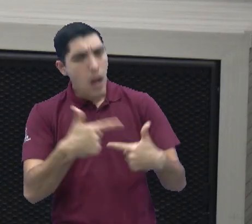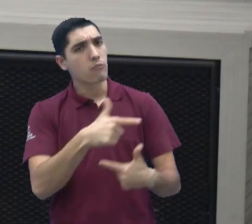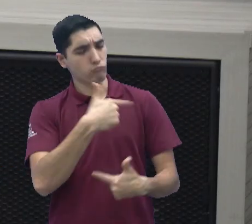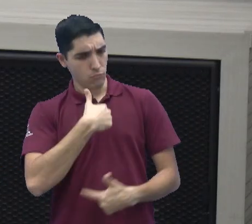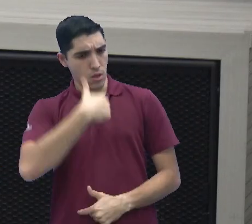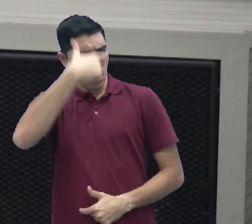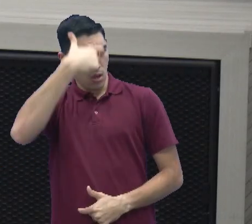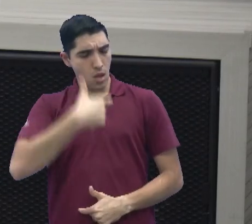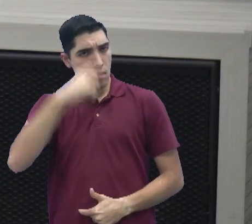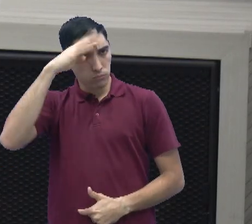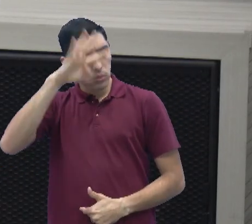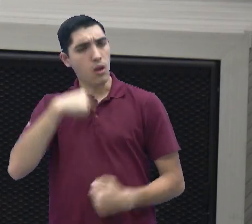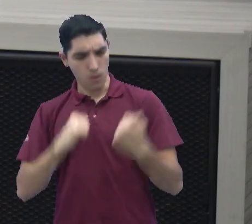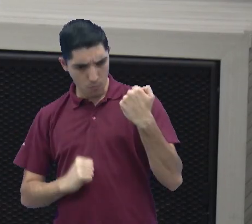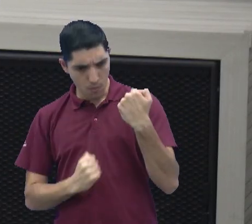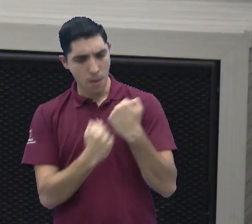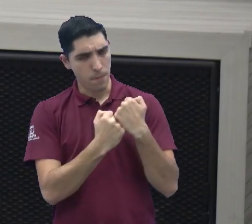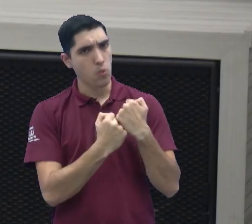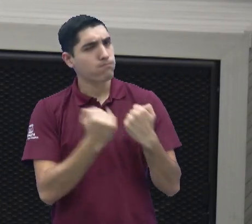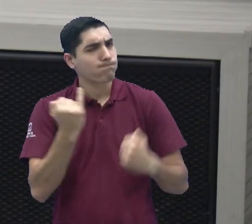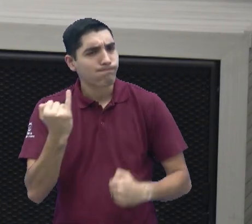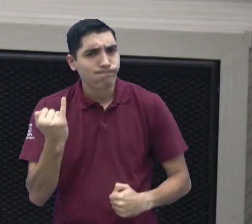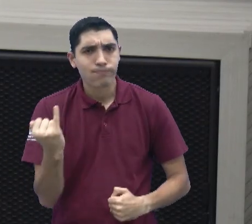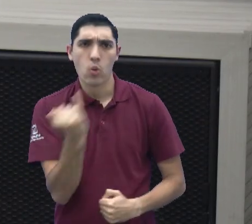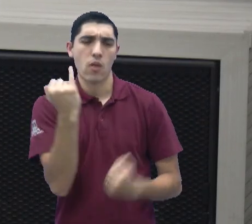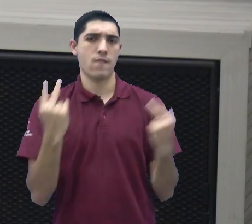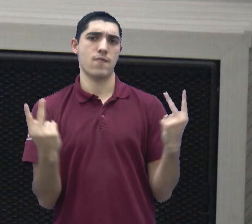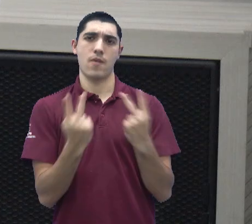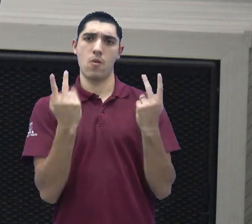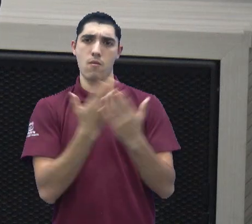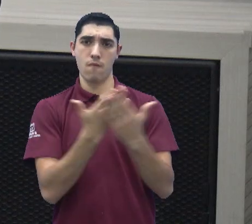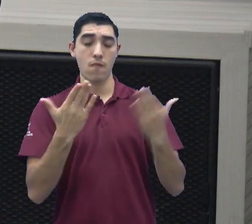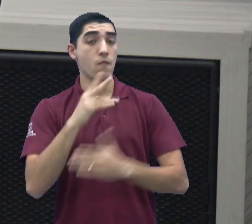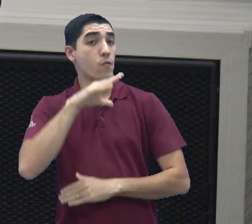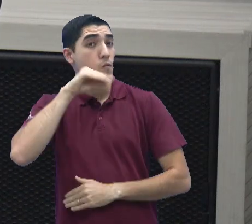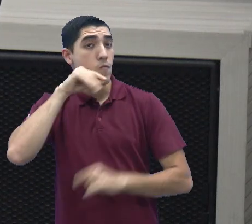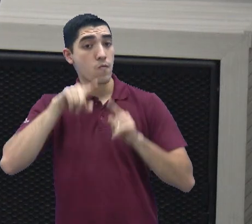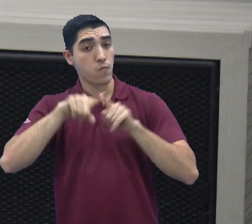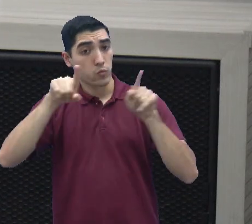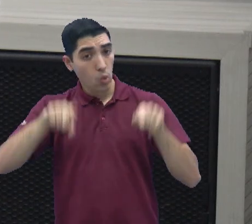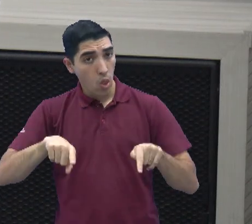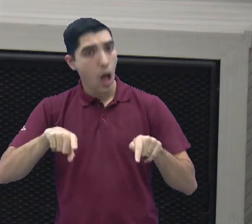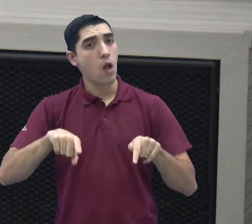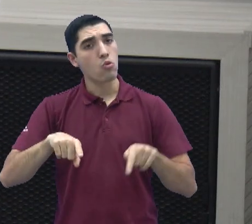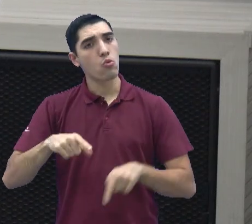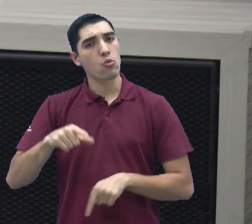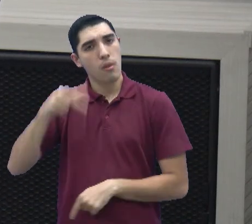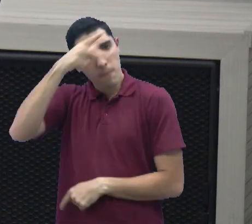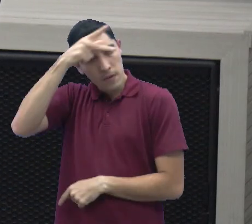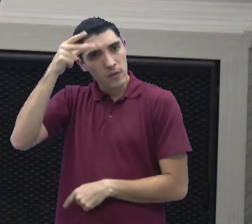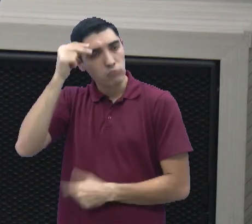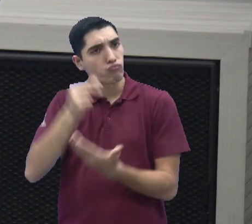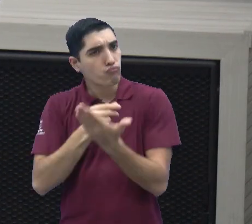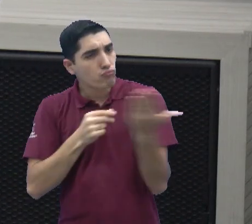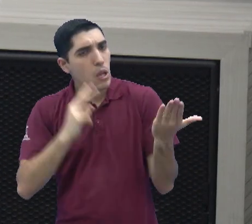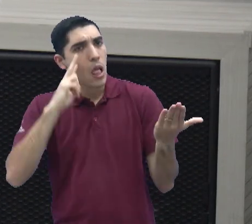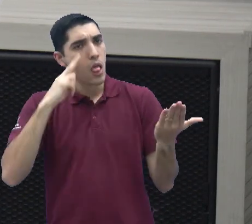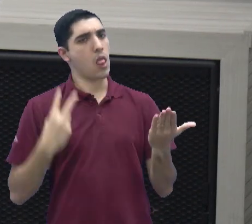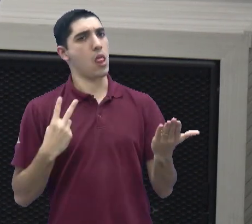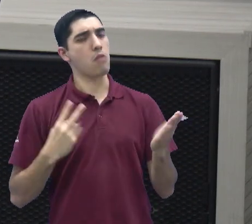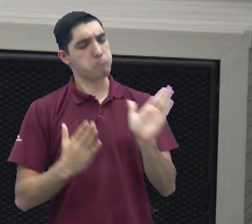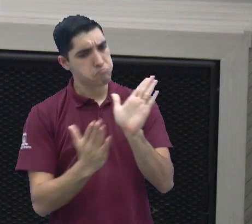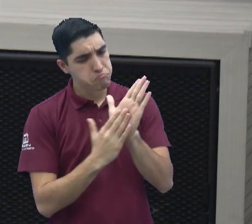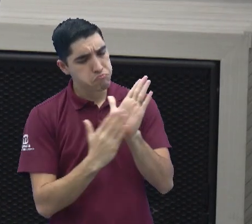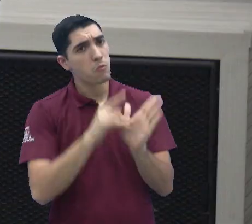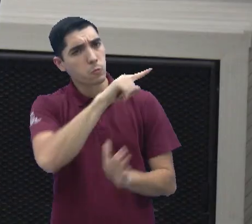casa. É importante a valorização do servidor público, o reconhecimento, porque vocês estão lá na ponta, cuidando